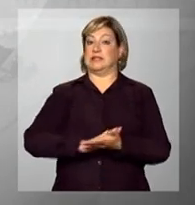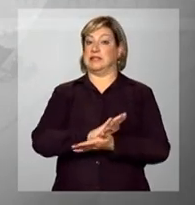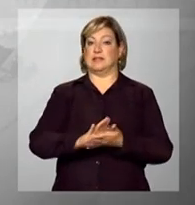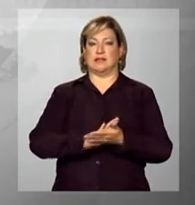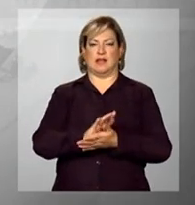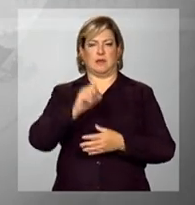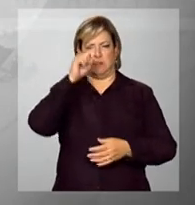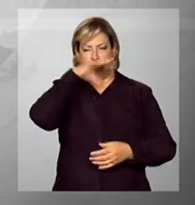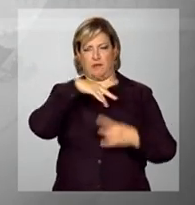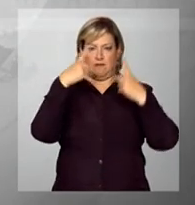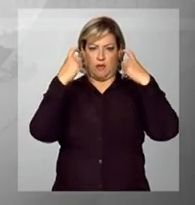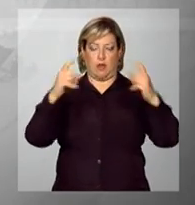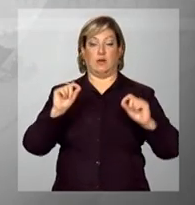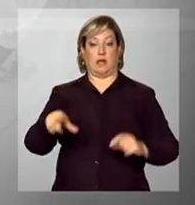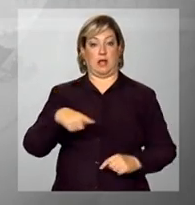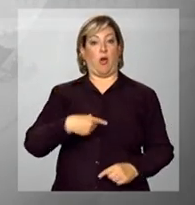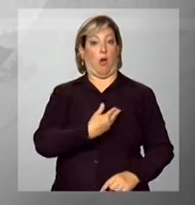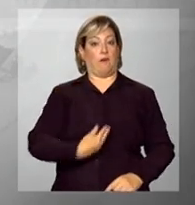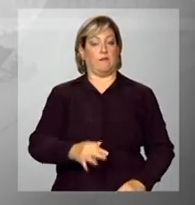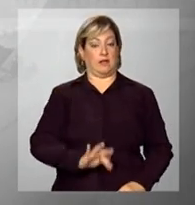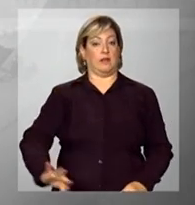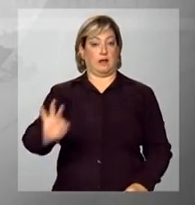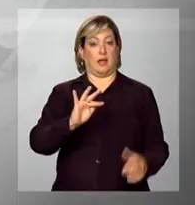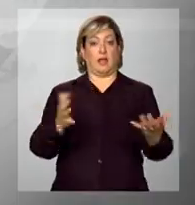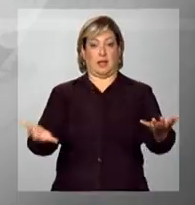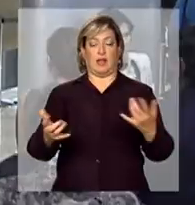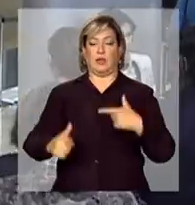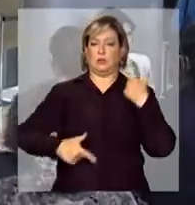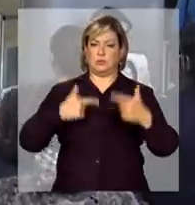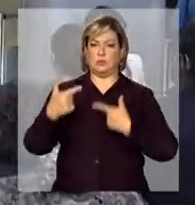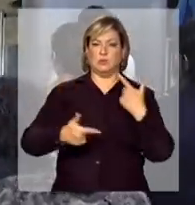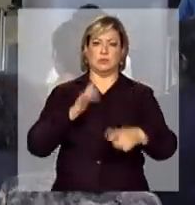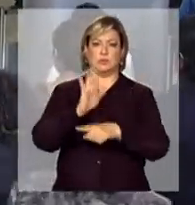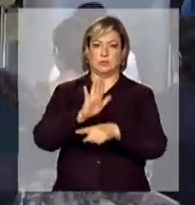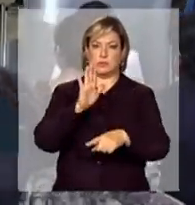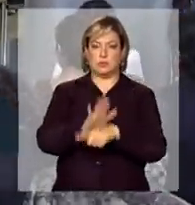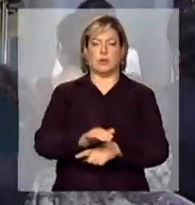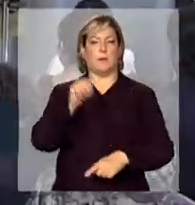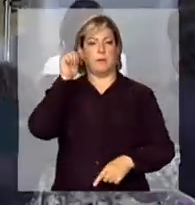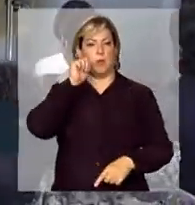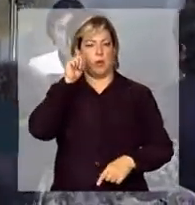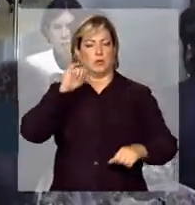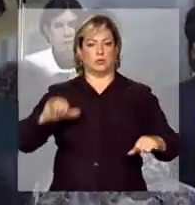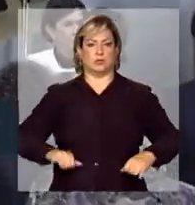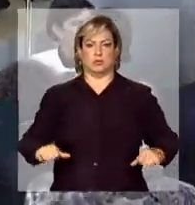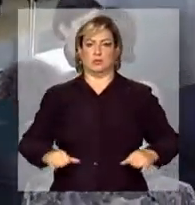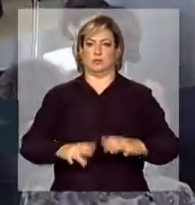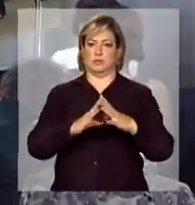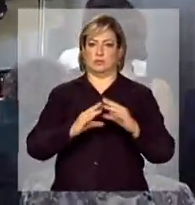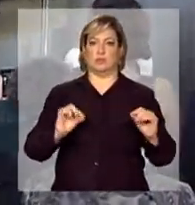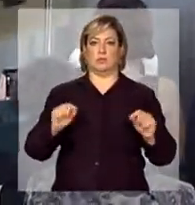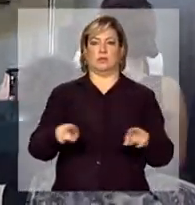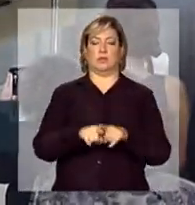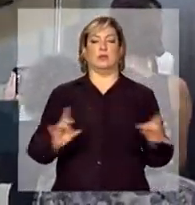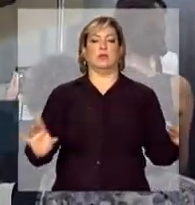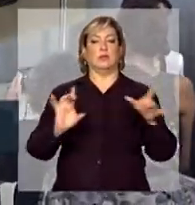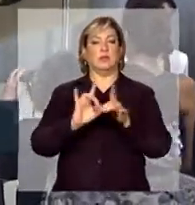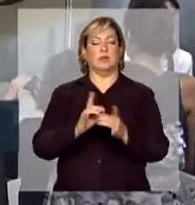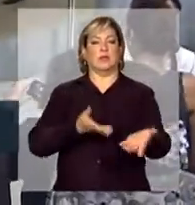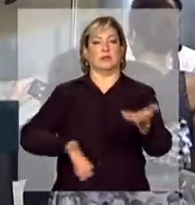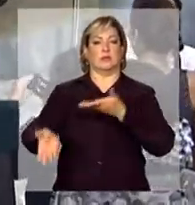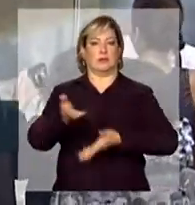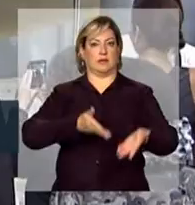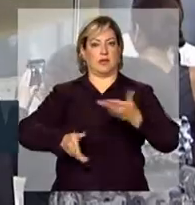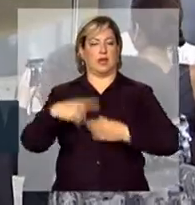a intenção do governo federal é reforçar o Combate à violência contra as mulheres integrar e humanizar o atendimento